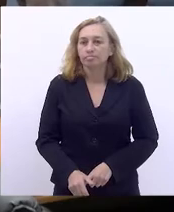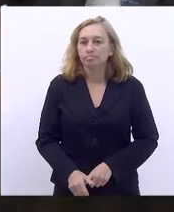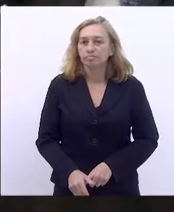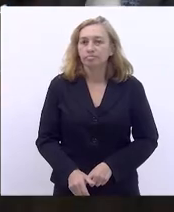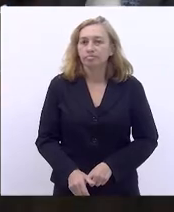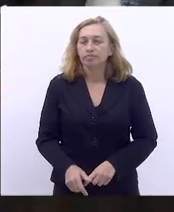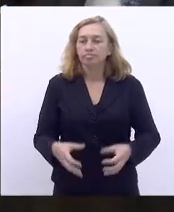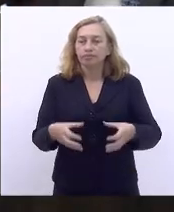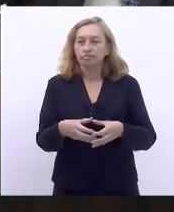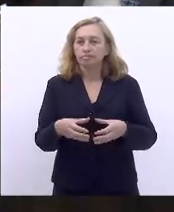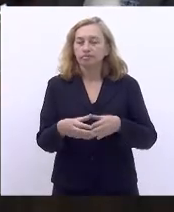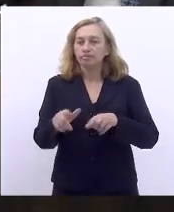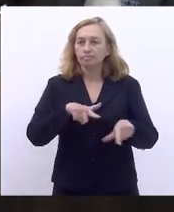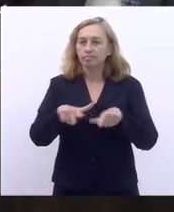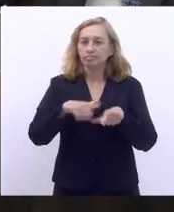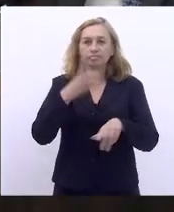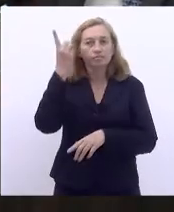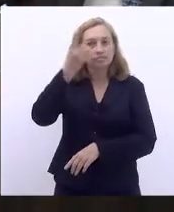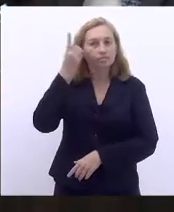Pela Comissão de Trabalho, deputada Mônica Francisco.